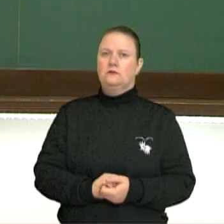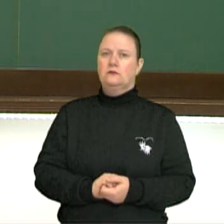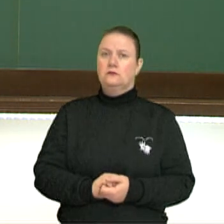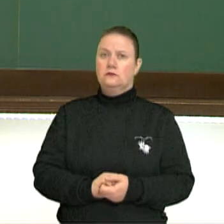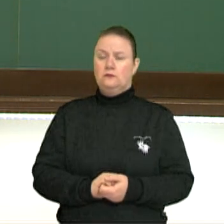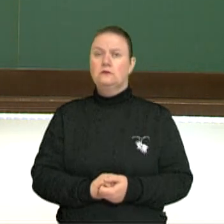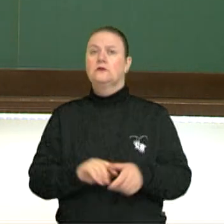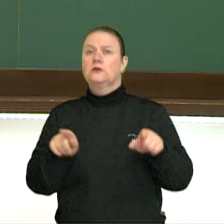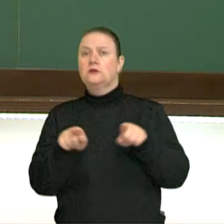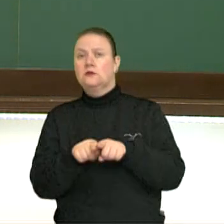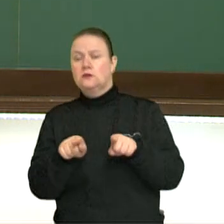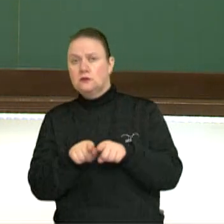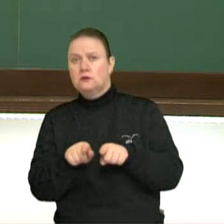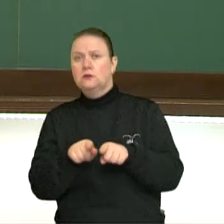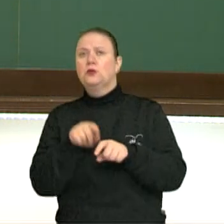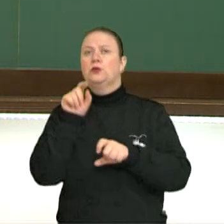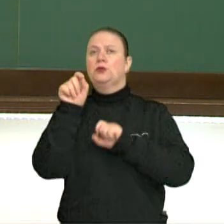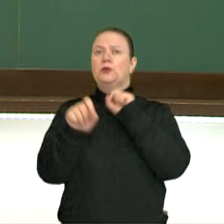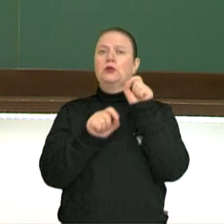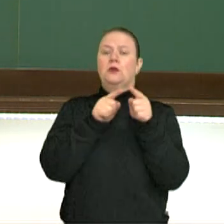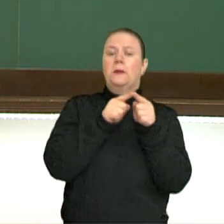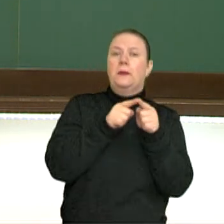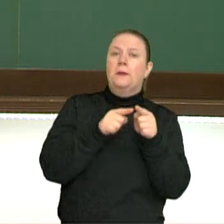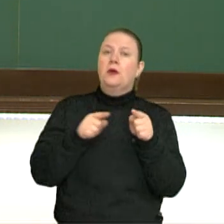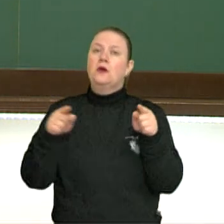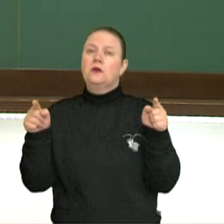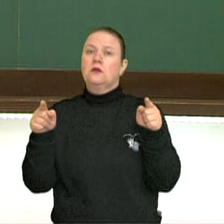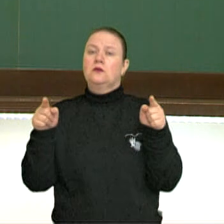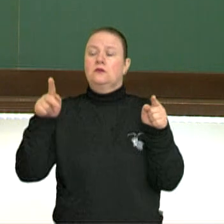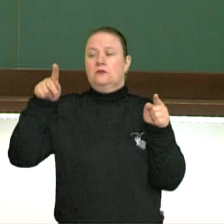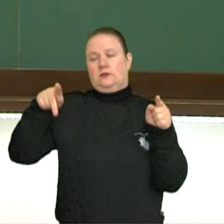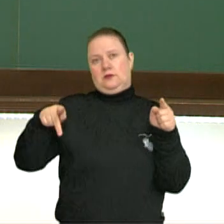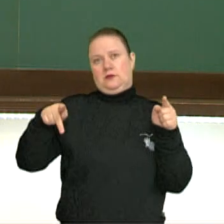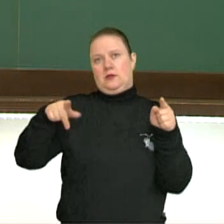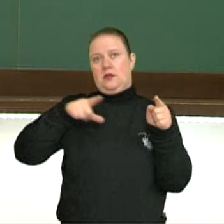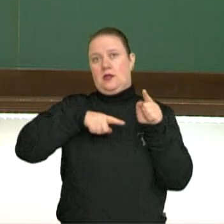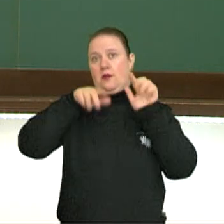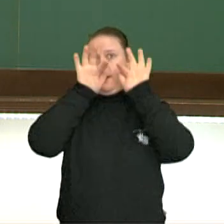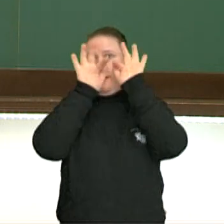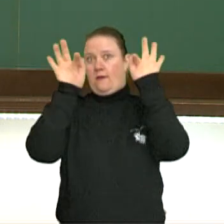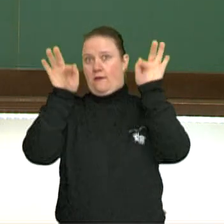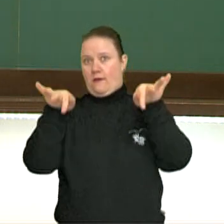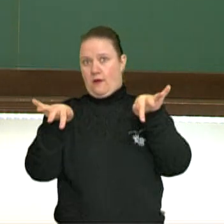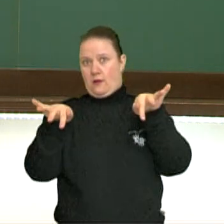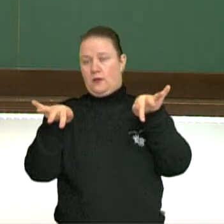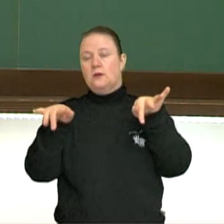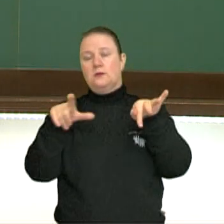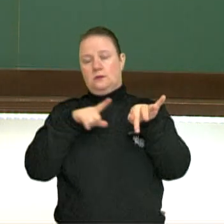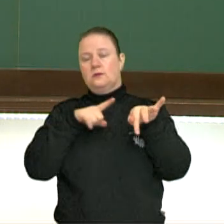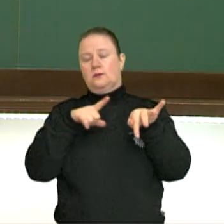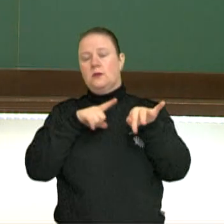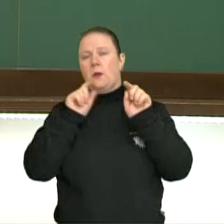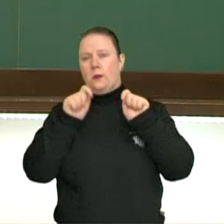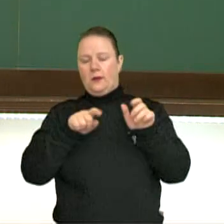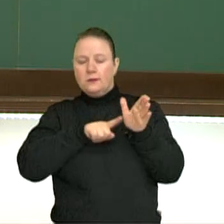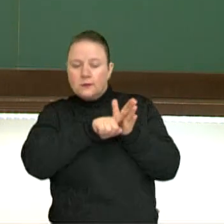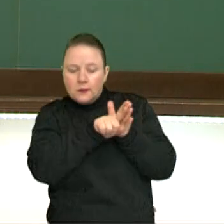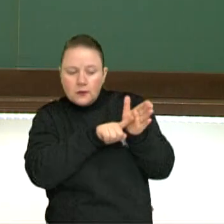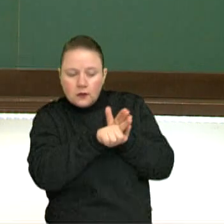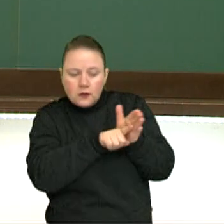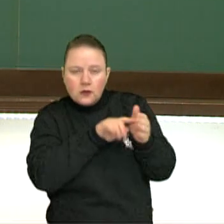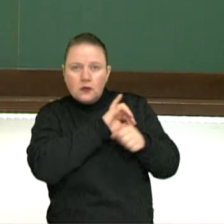encontra através desse período ali. Tem uma fórmula para isso, certo? Se você pesquisar na internet, você pode pesquisar lá,